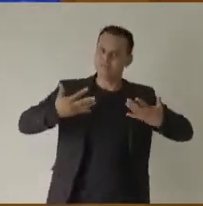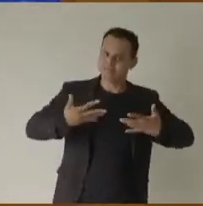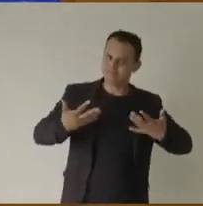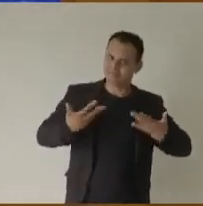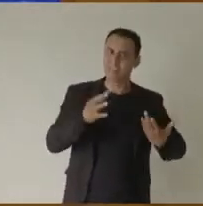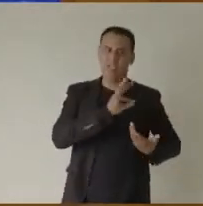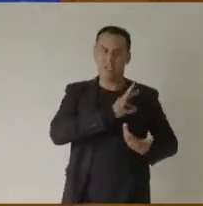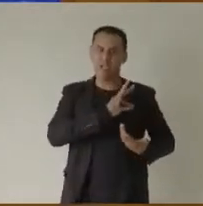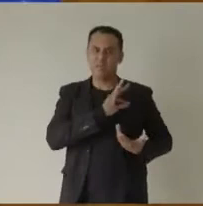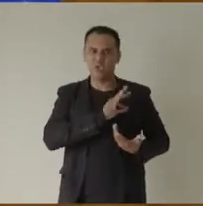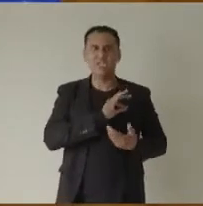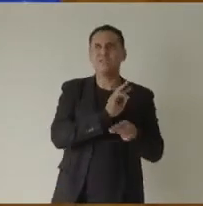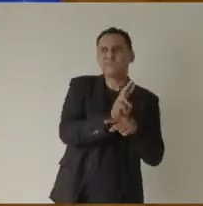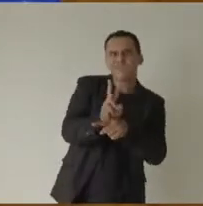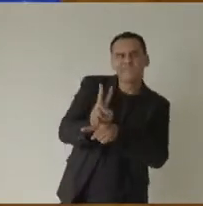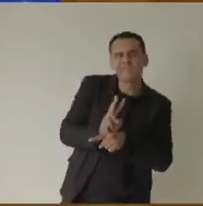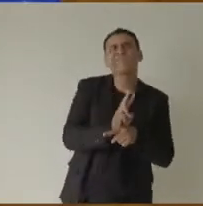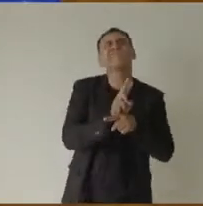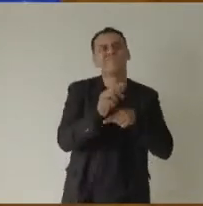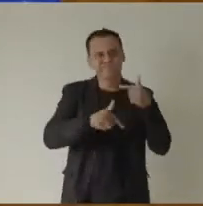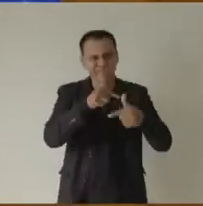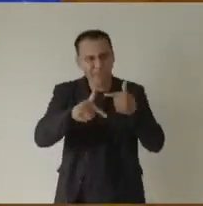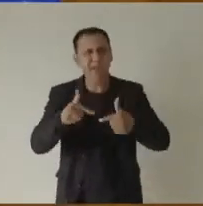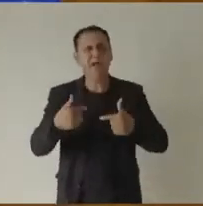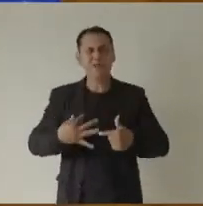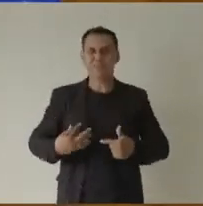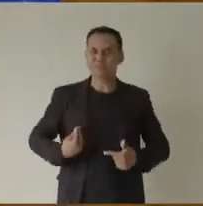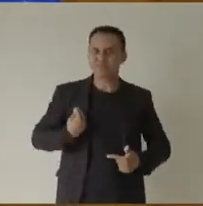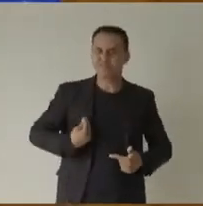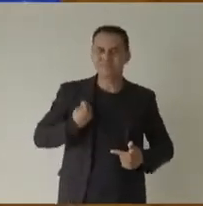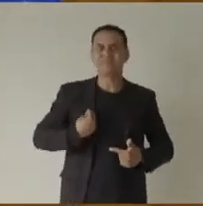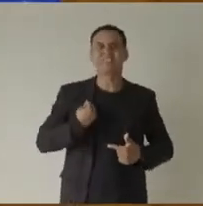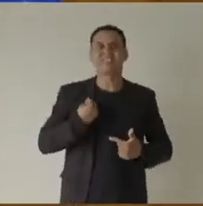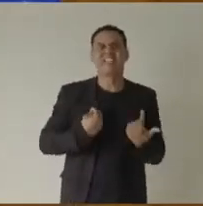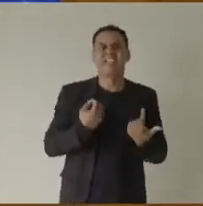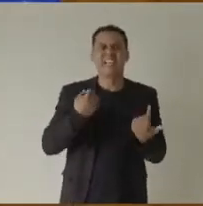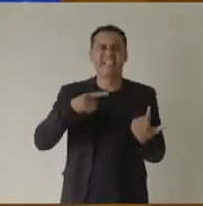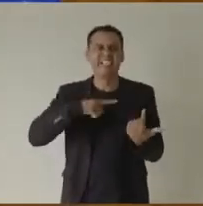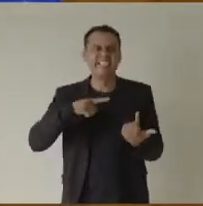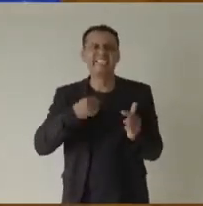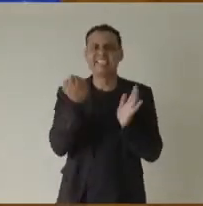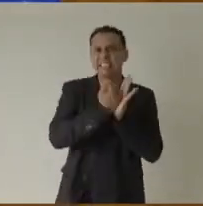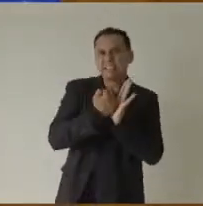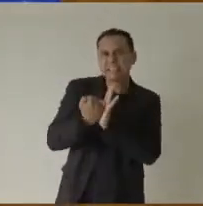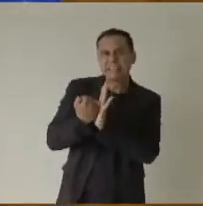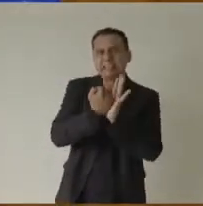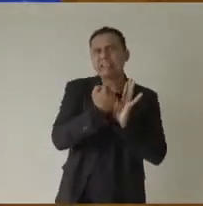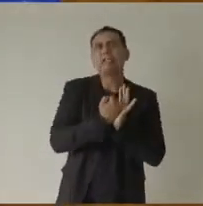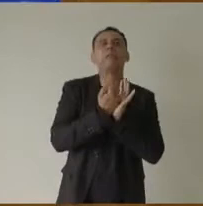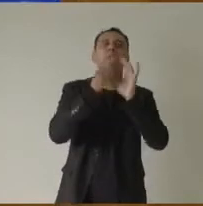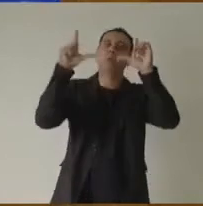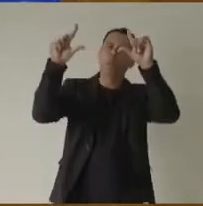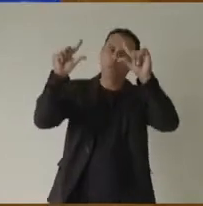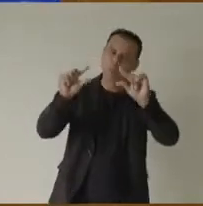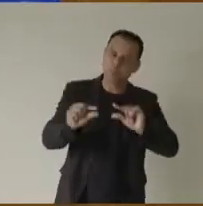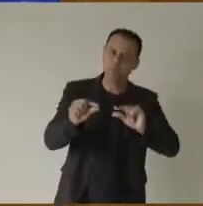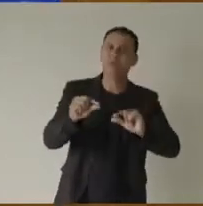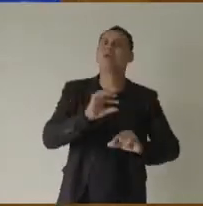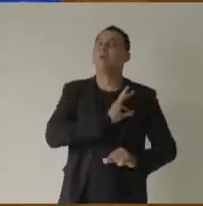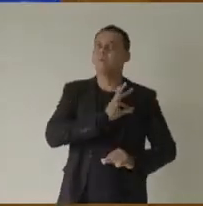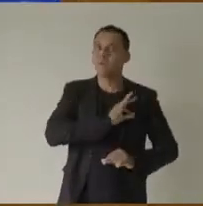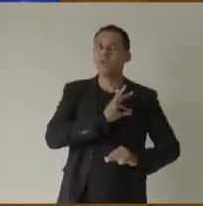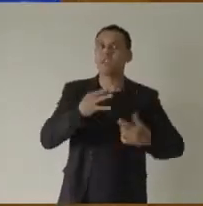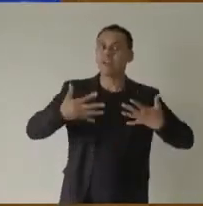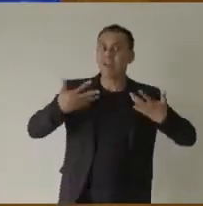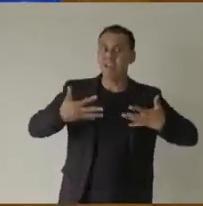crime organizado não vai se criar. Por quê? Porque a polícia motivada, preparada, bem equipada, é uma